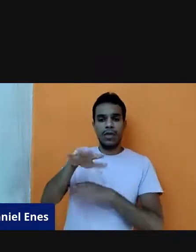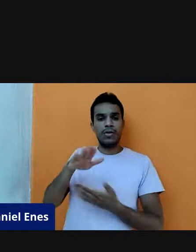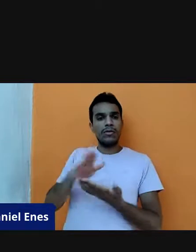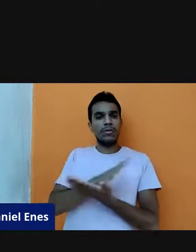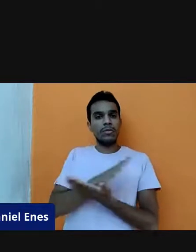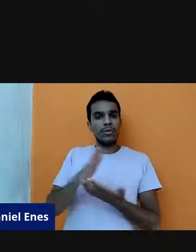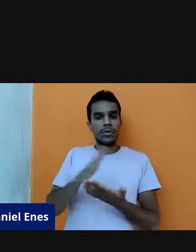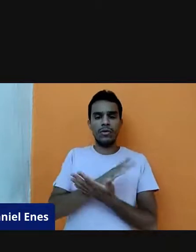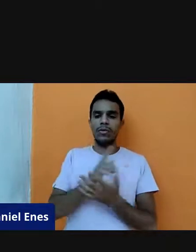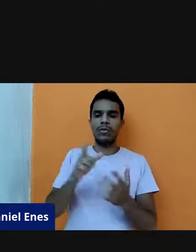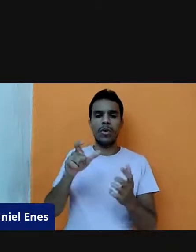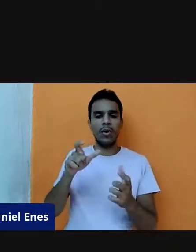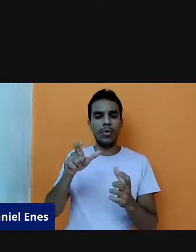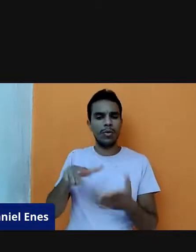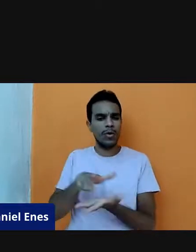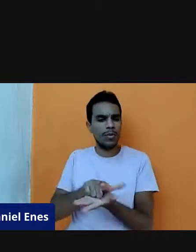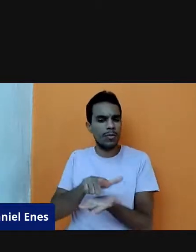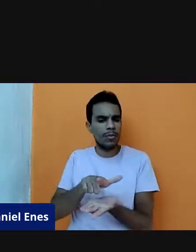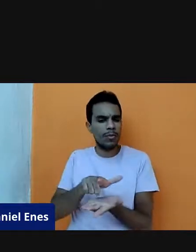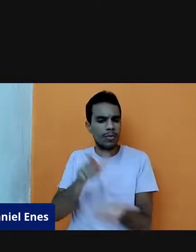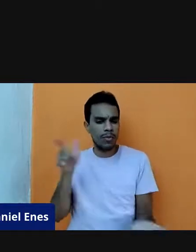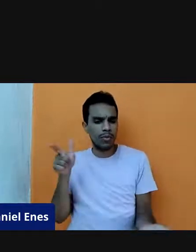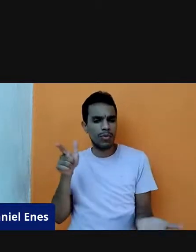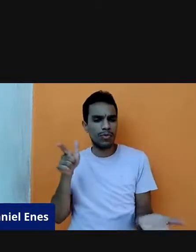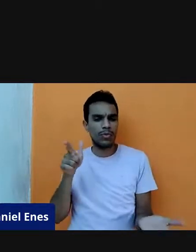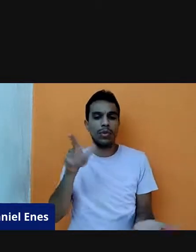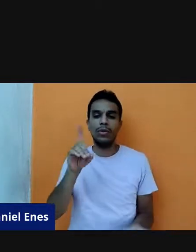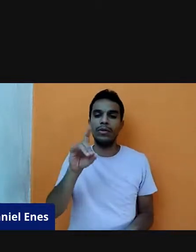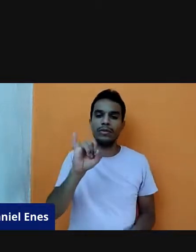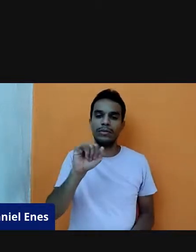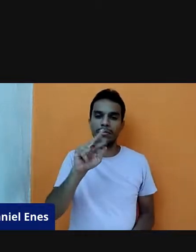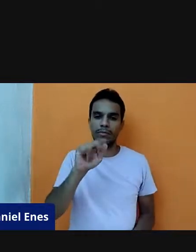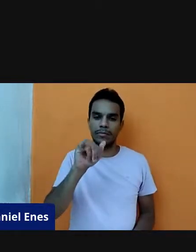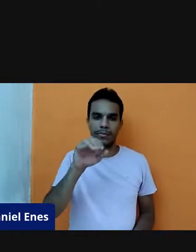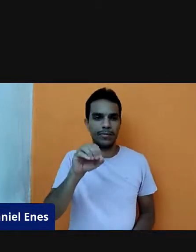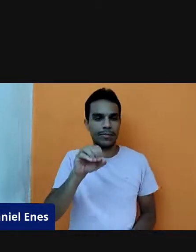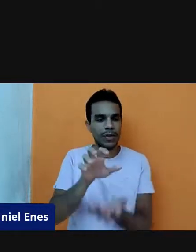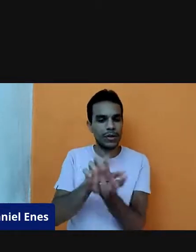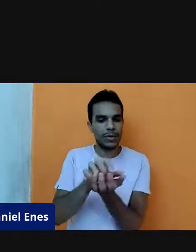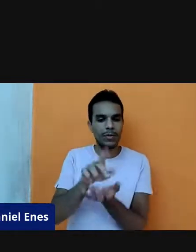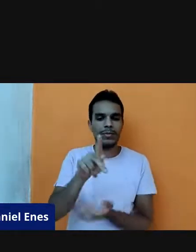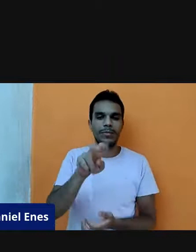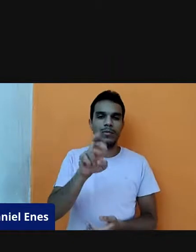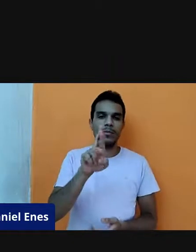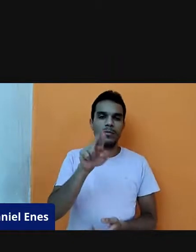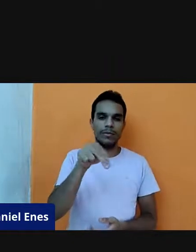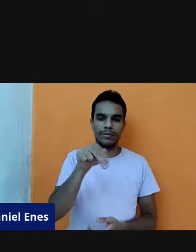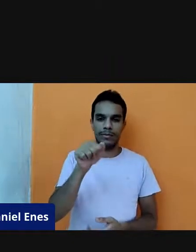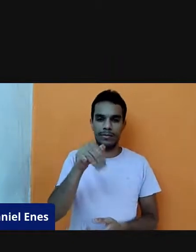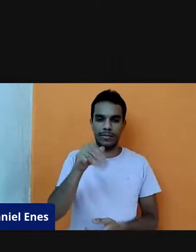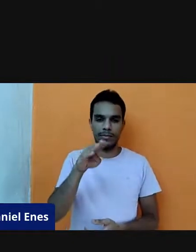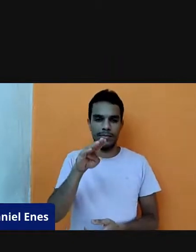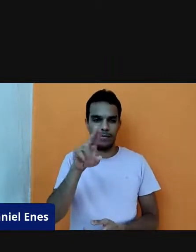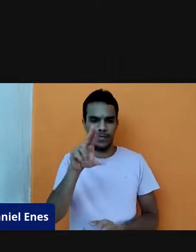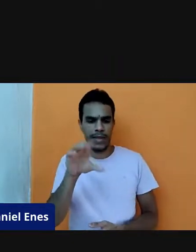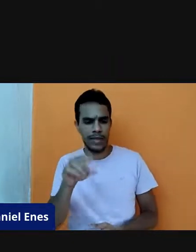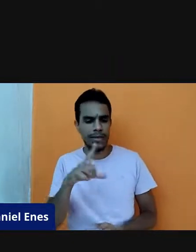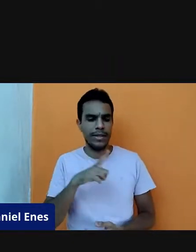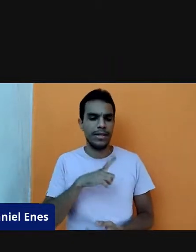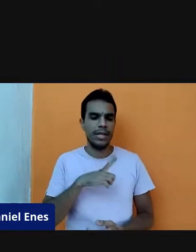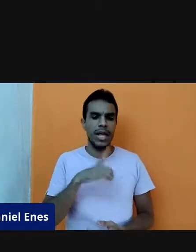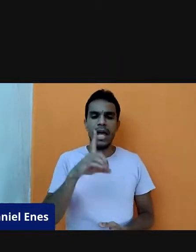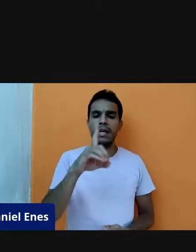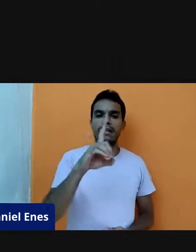um jornal de Pernambuco, Diário de Pernambuco, que tinha uma coluna chamada Diário das Crianças. Nenhum